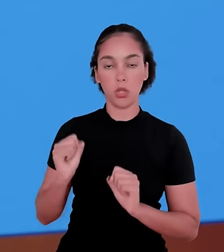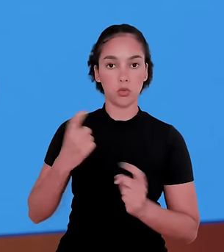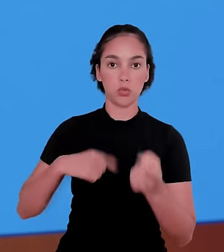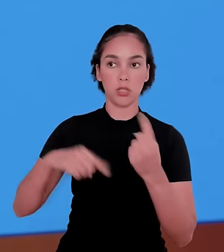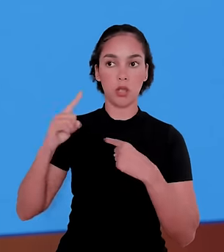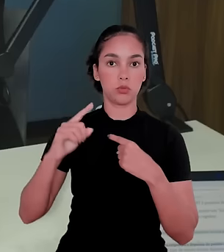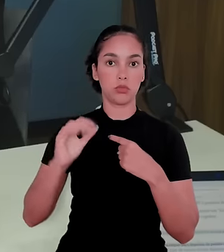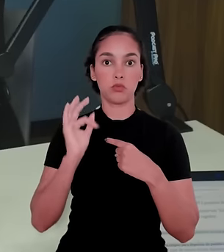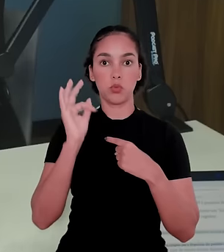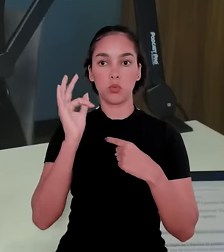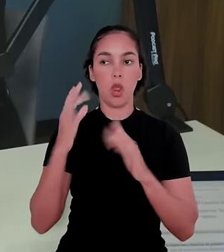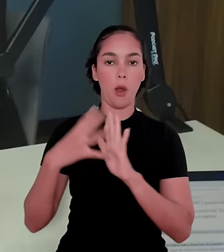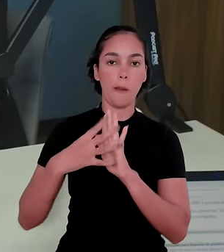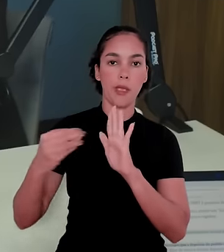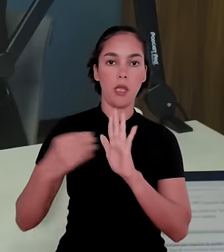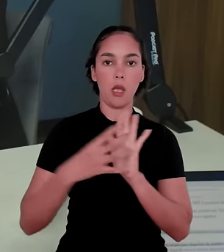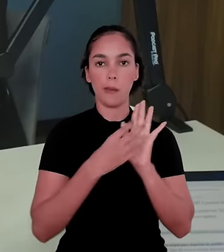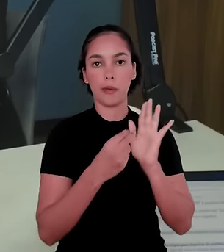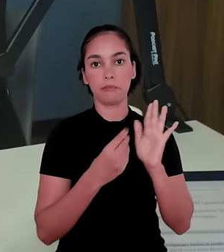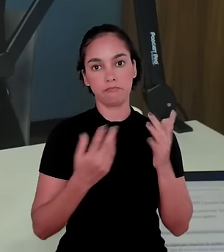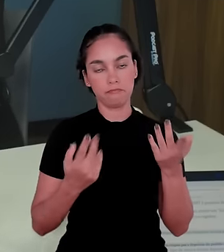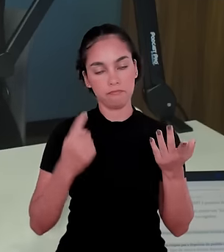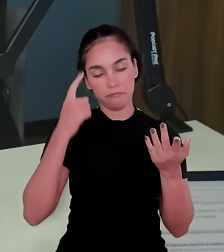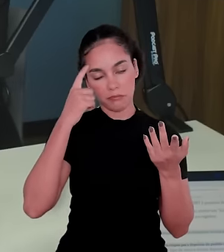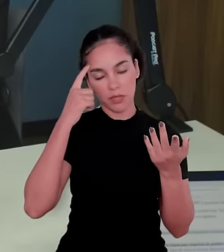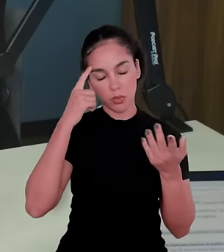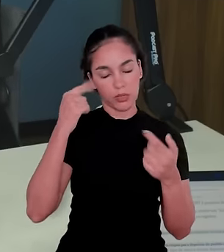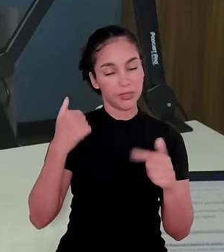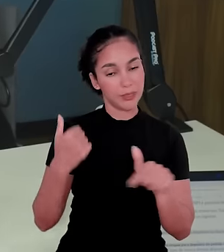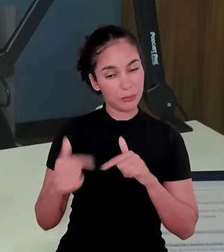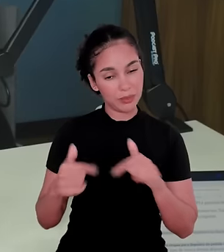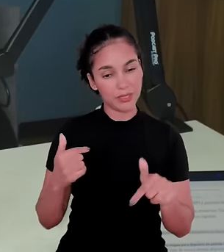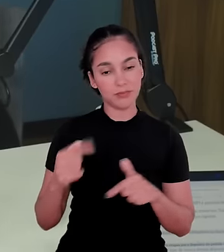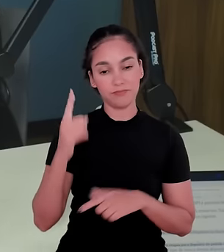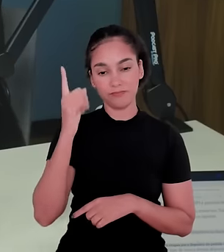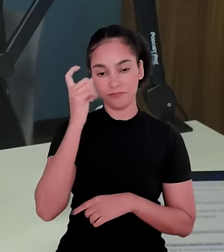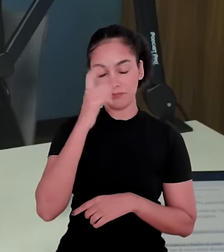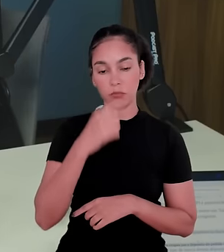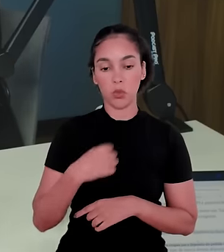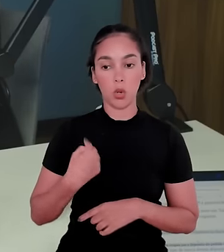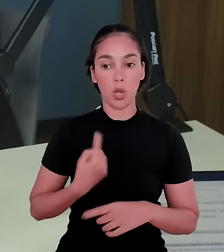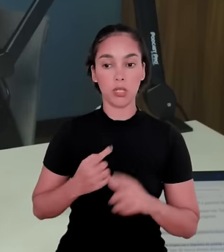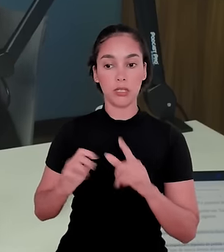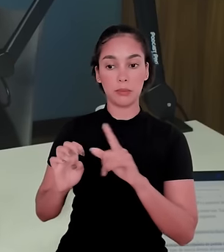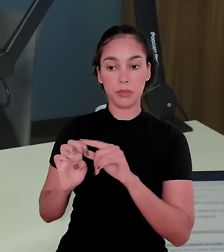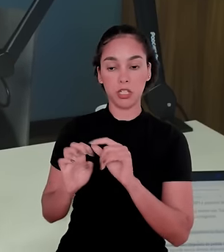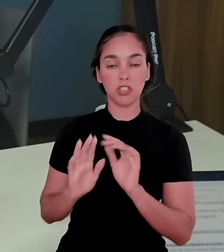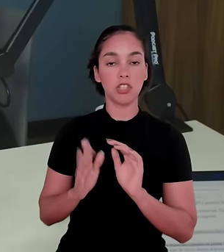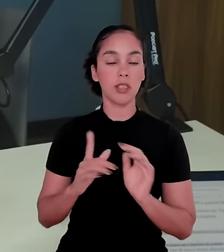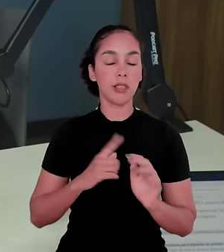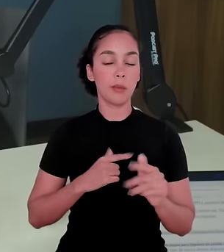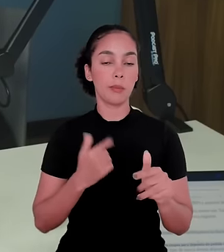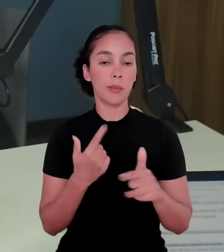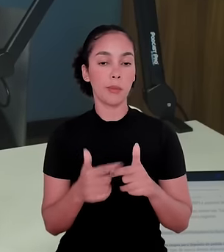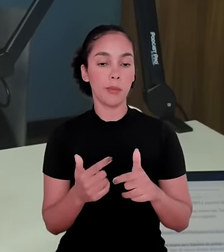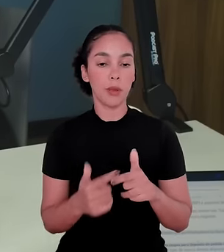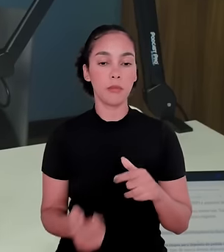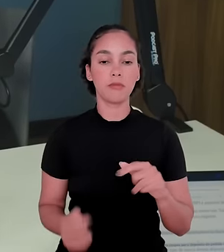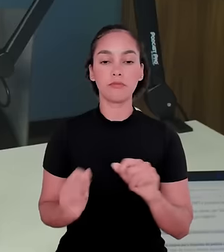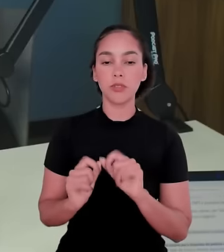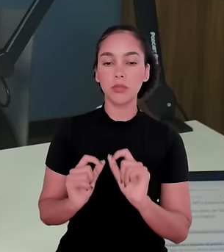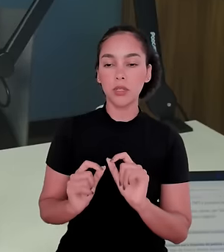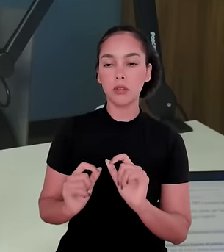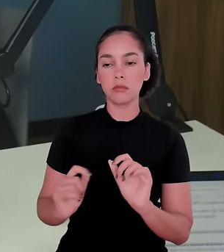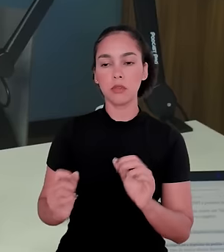exemplo é E aí imagina né o trabalho que vai ter a gente como empresário né nós já temos esse problema de e chegar e fazer toda uma